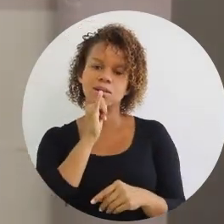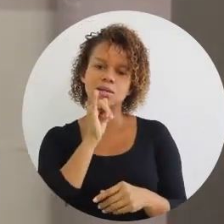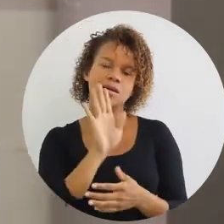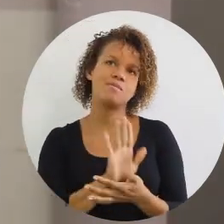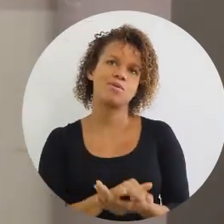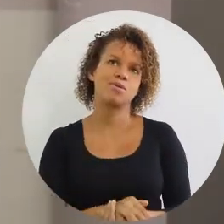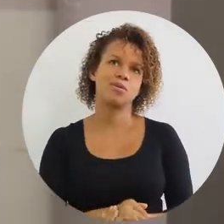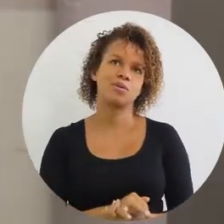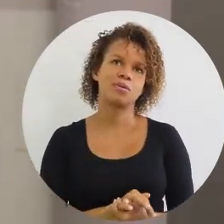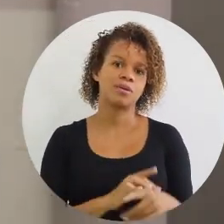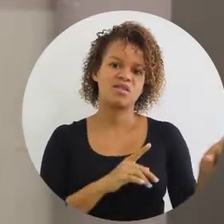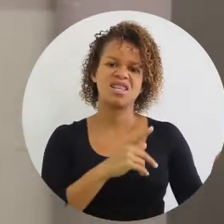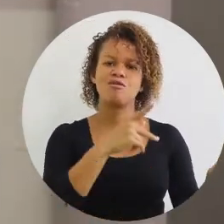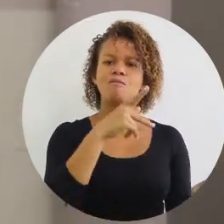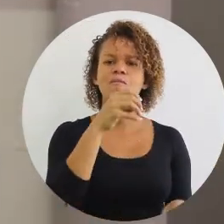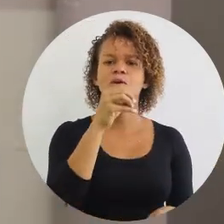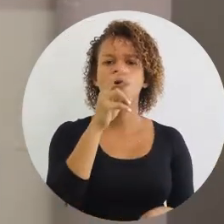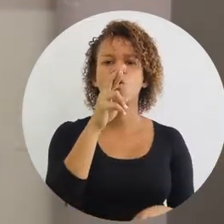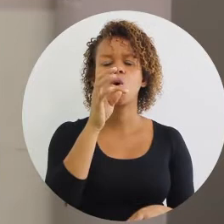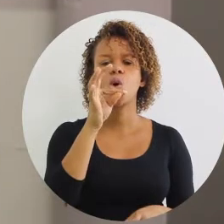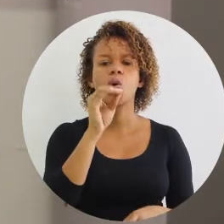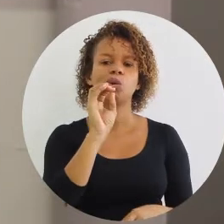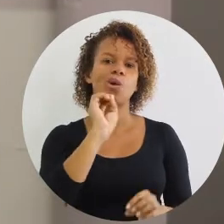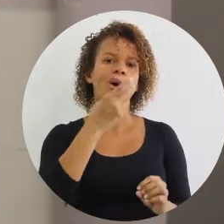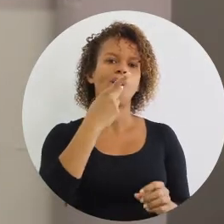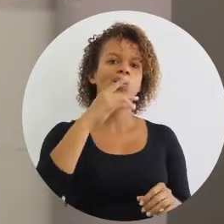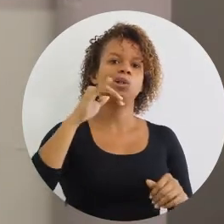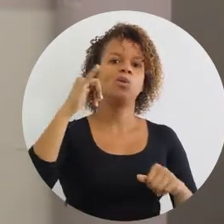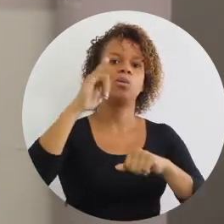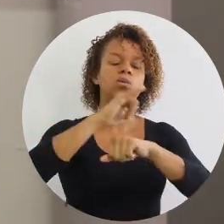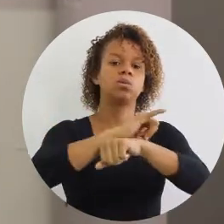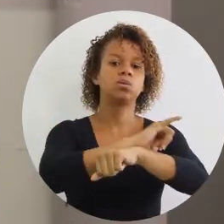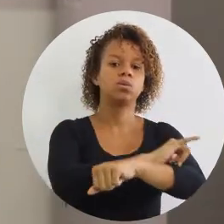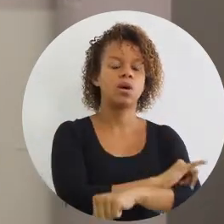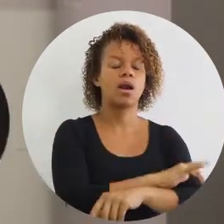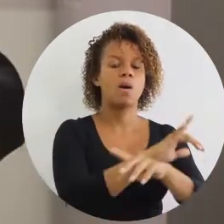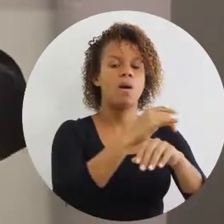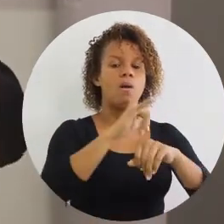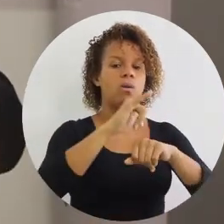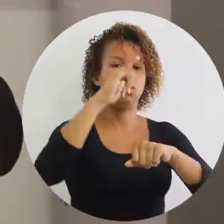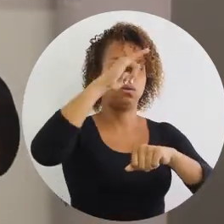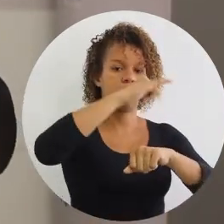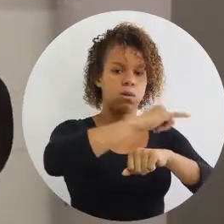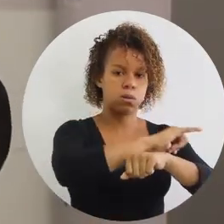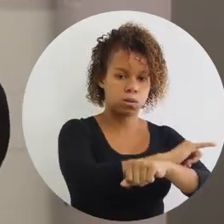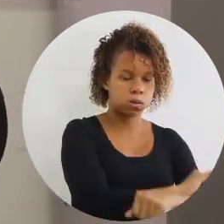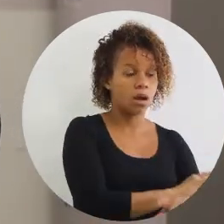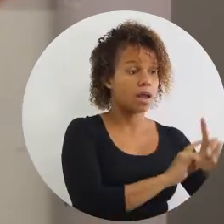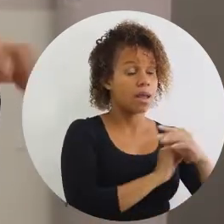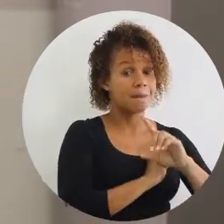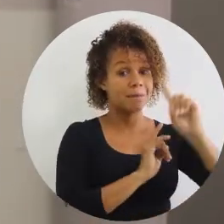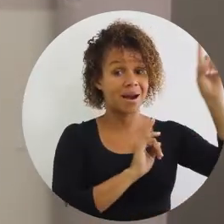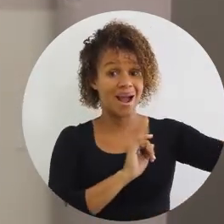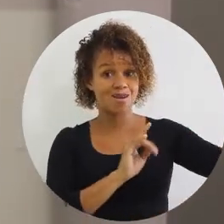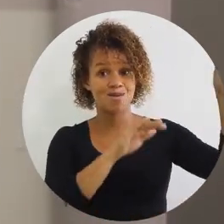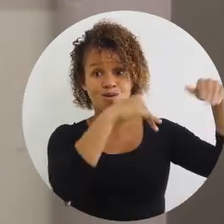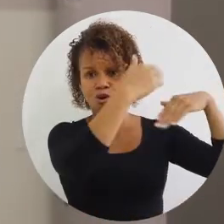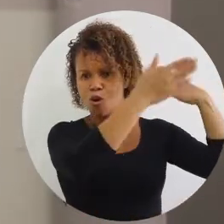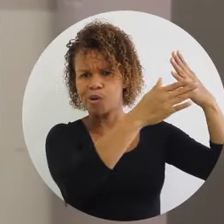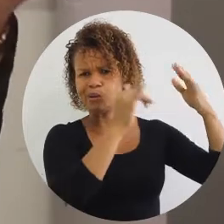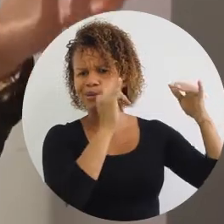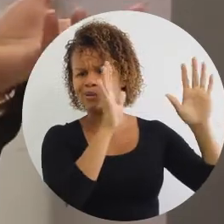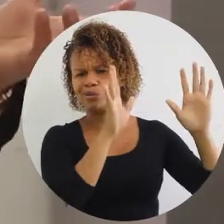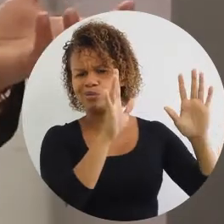para sair de um porto ou de um aeroporto e ir para um entreposto, um